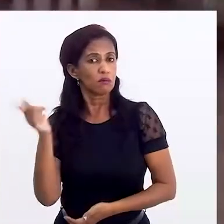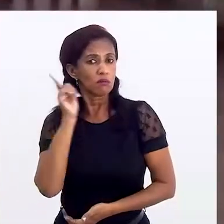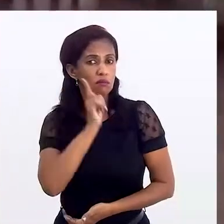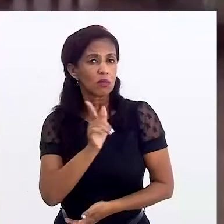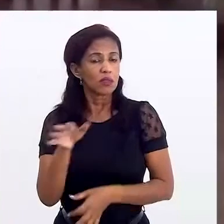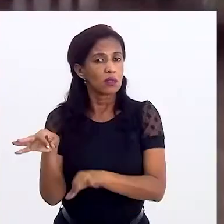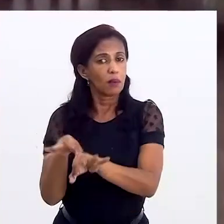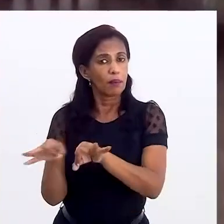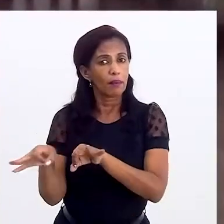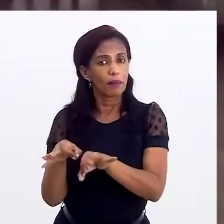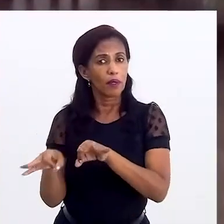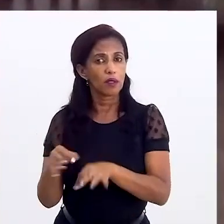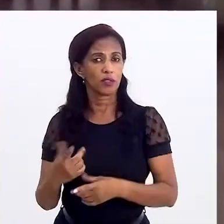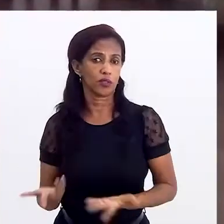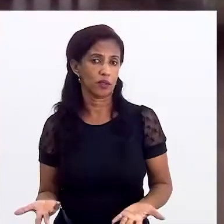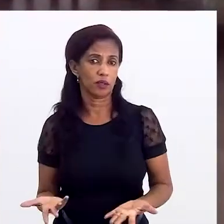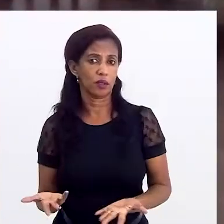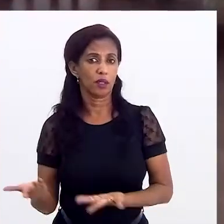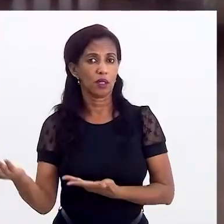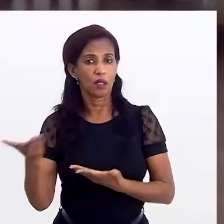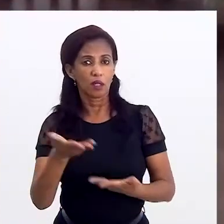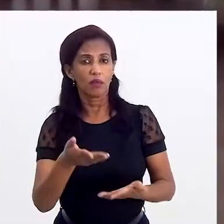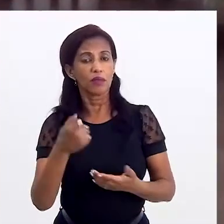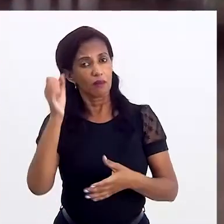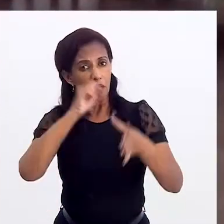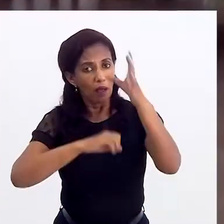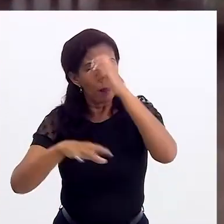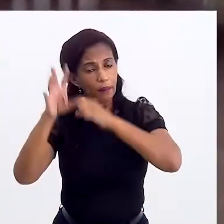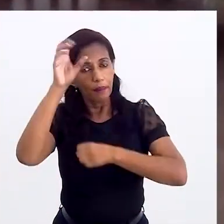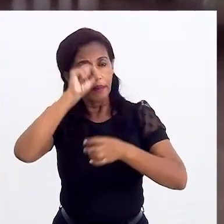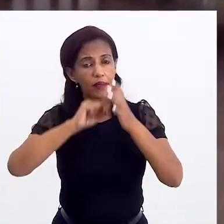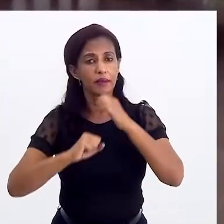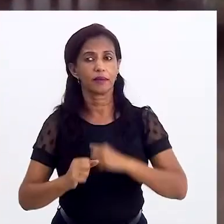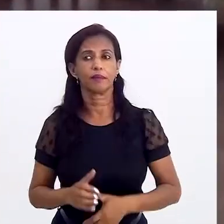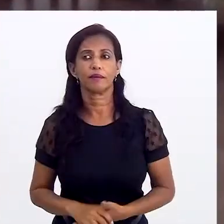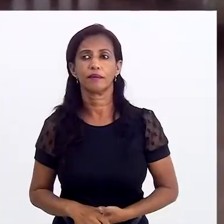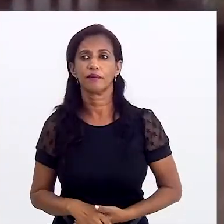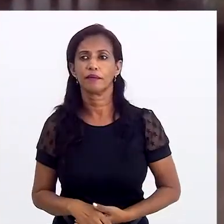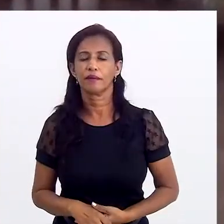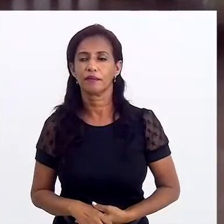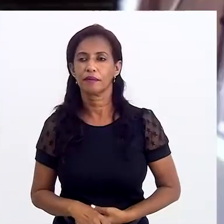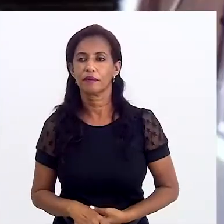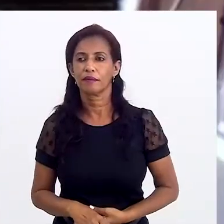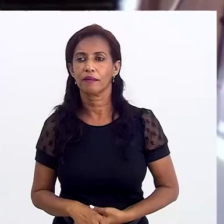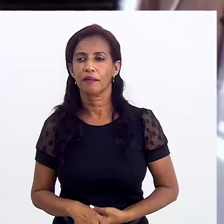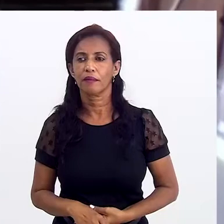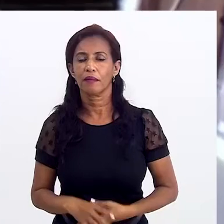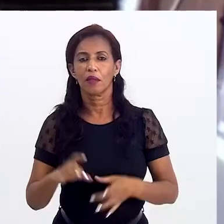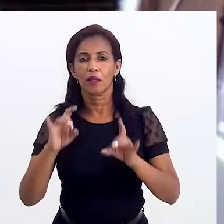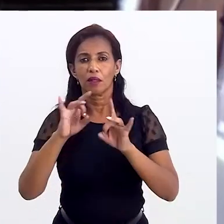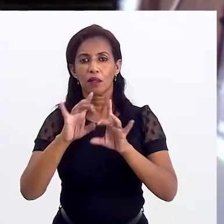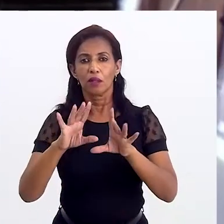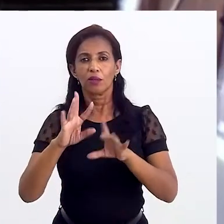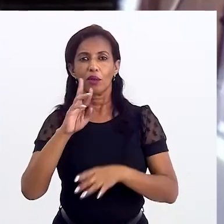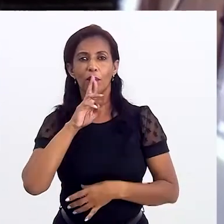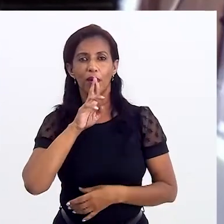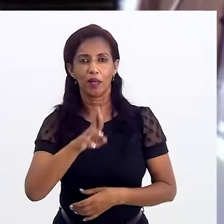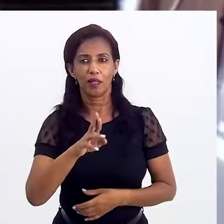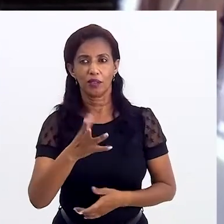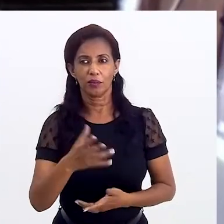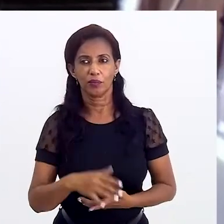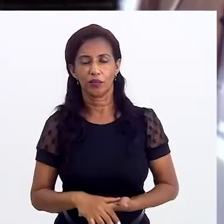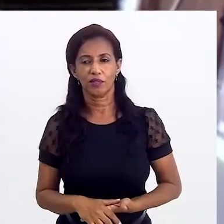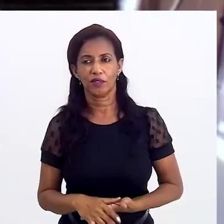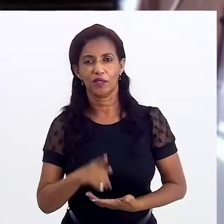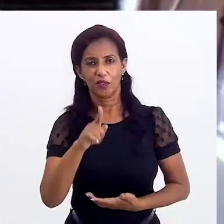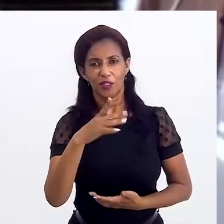estão planejando para que as crianças possam ir aprendendo coisas, né? Ô, Dani, só para